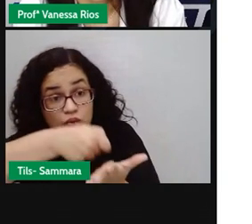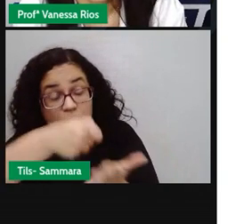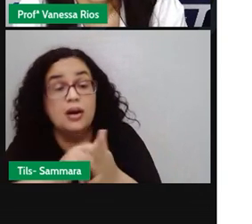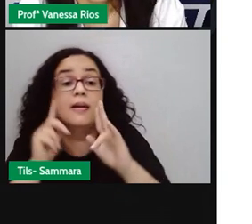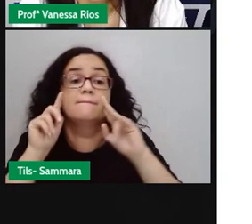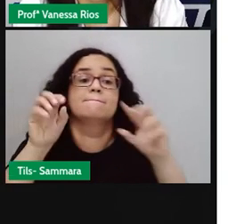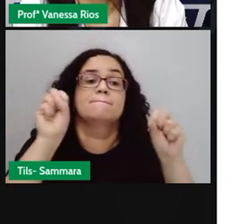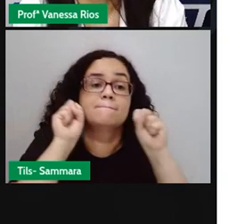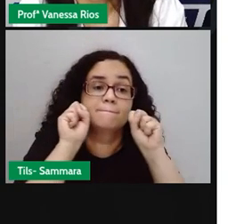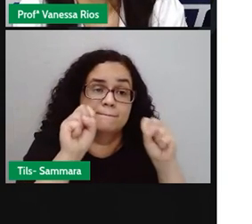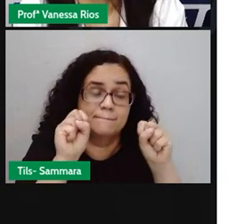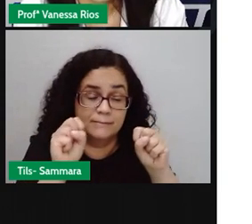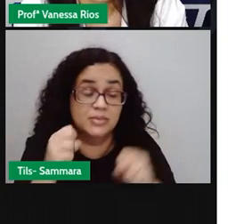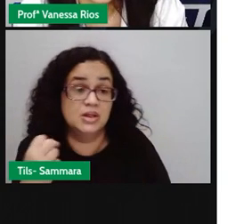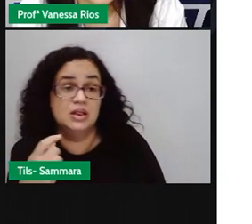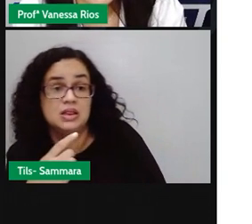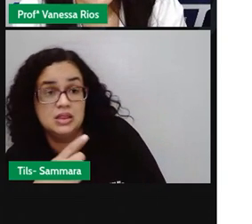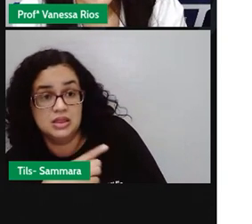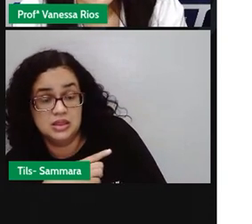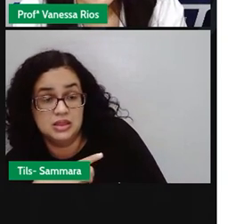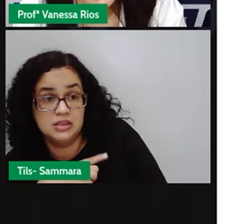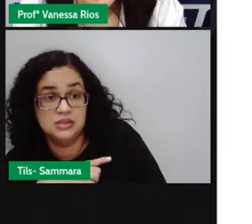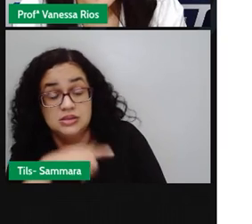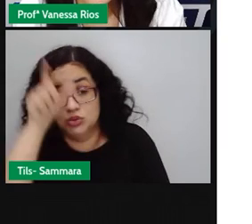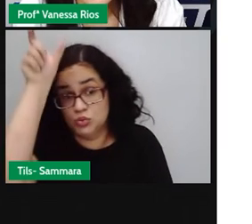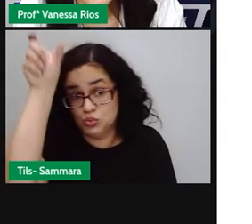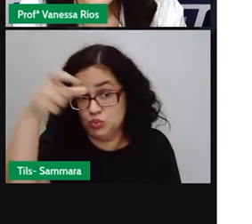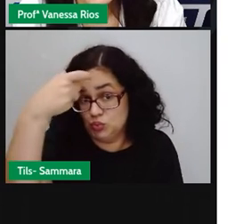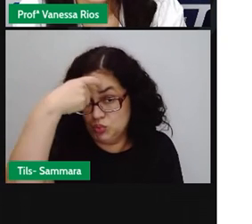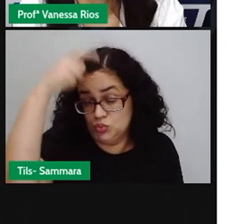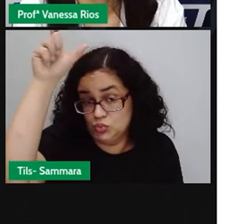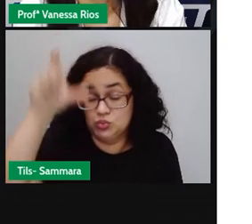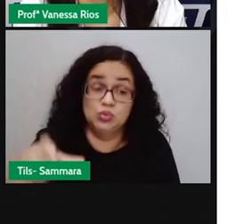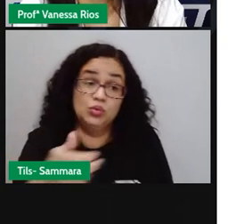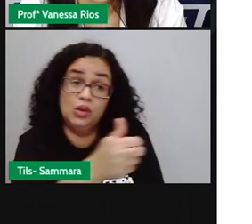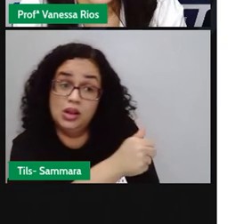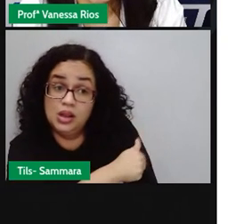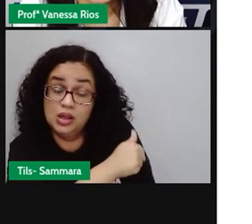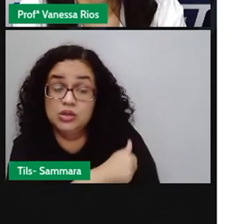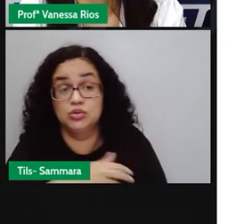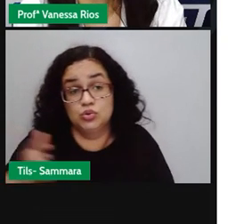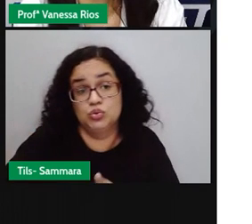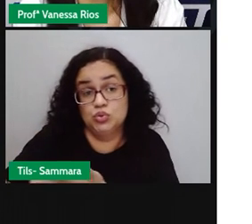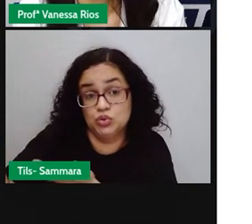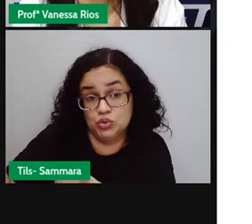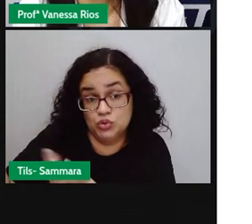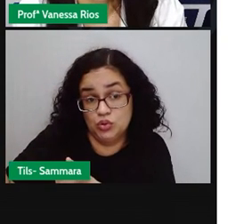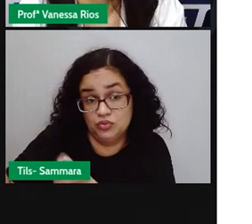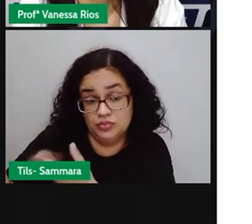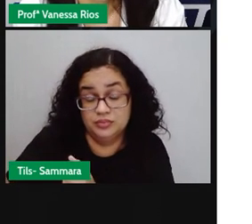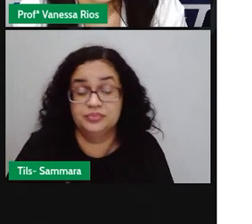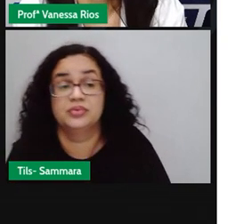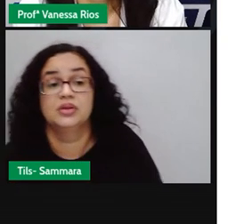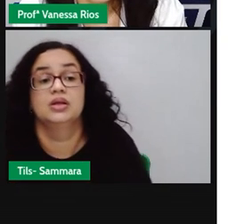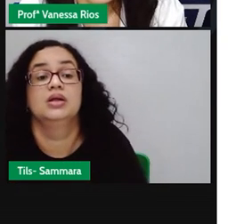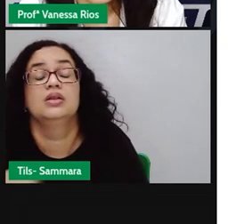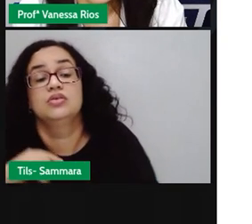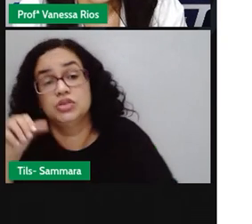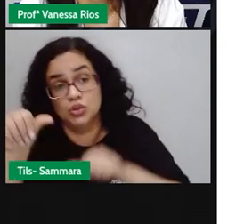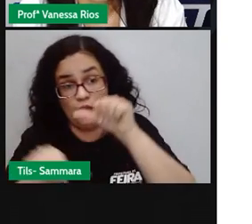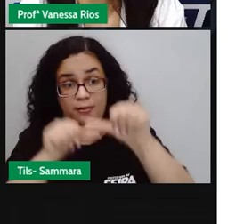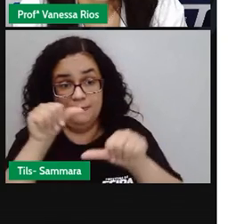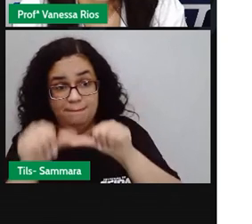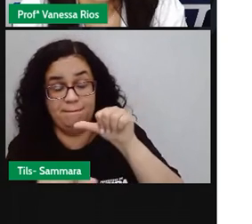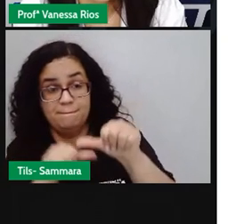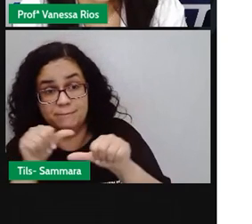você possa exercer a sua cidadania enquanto estudante, enquanto jovem, né? E fazendo aí a mudança,